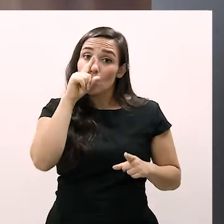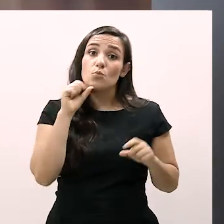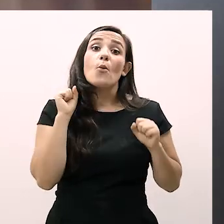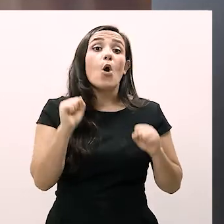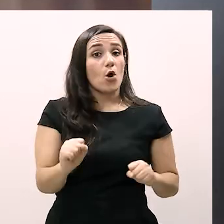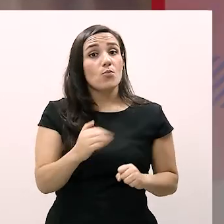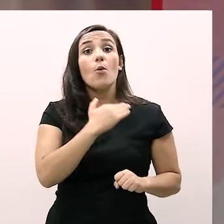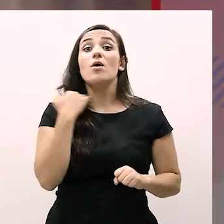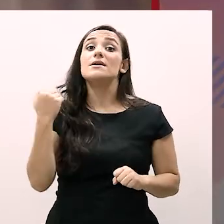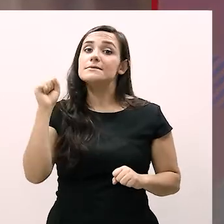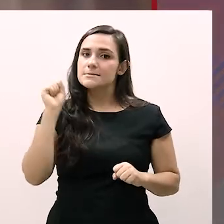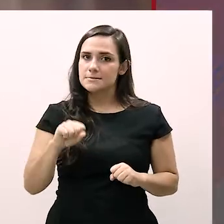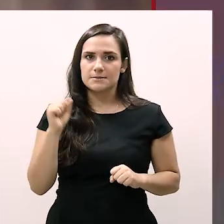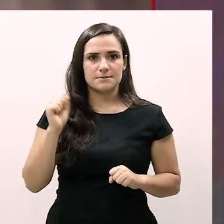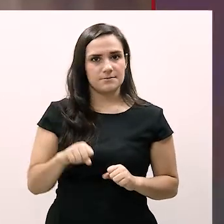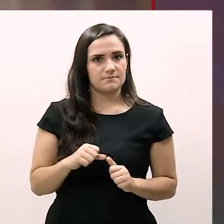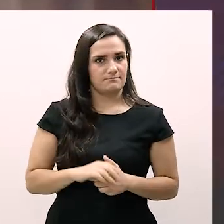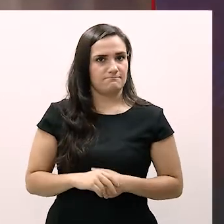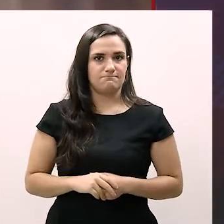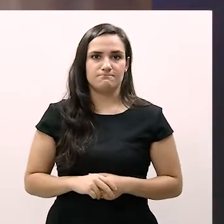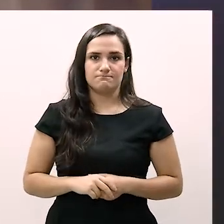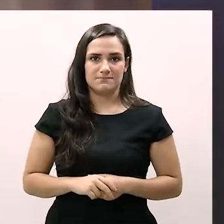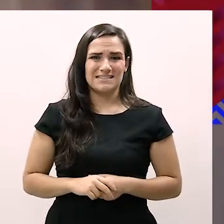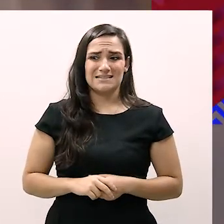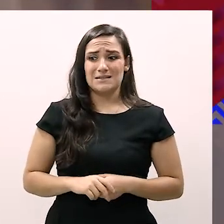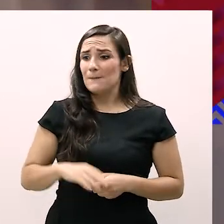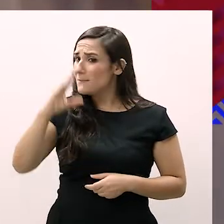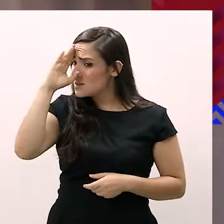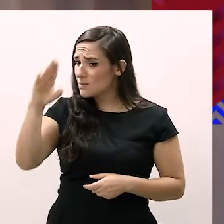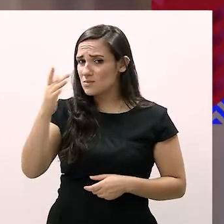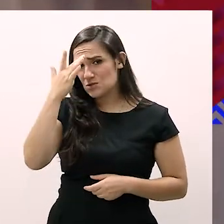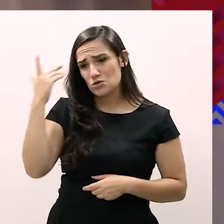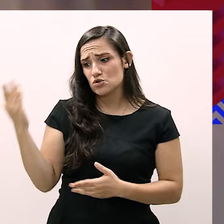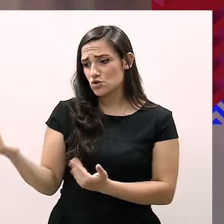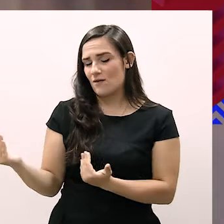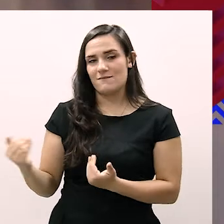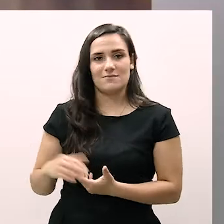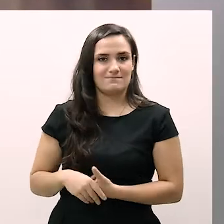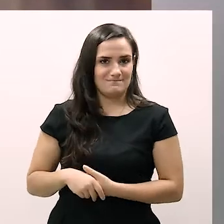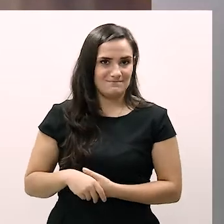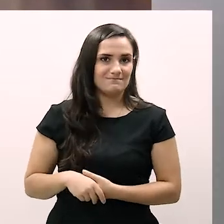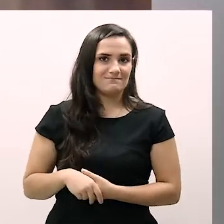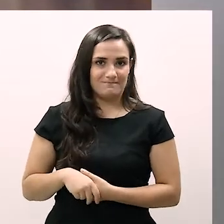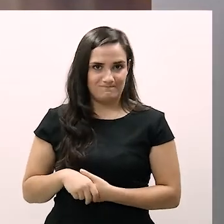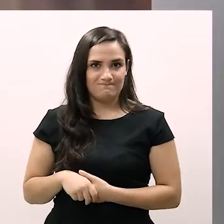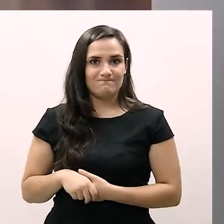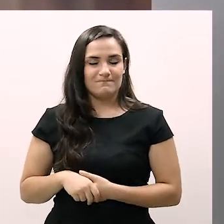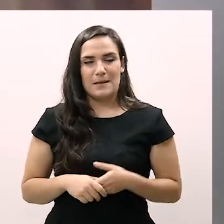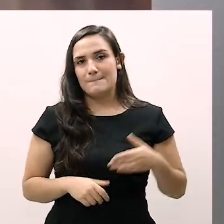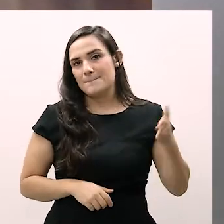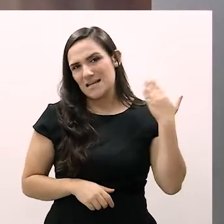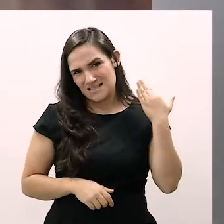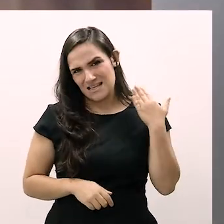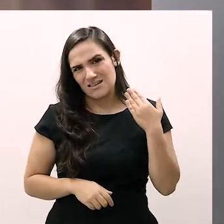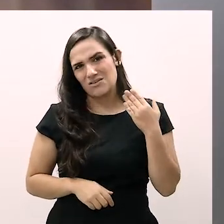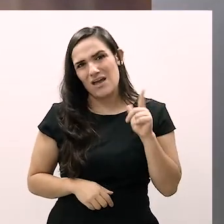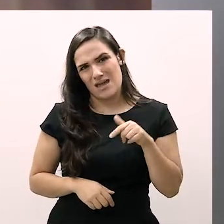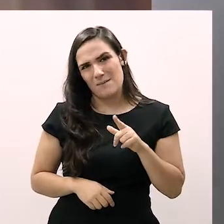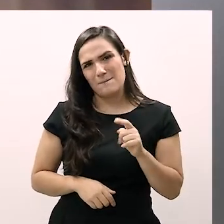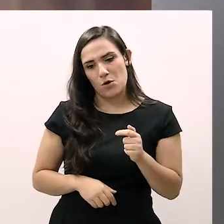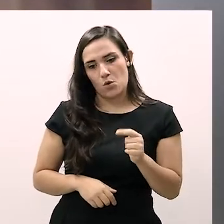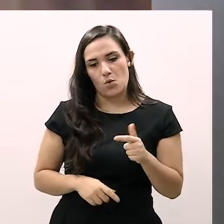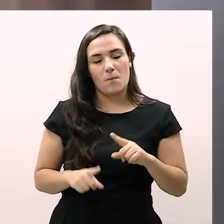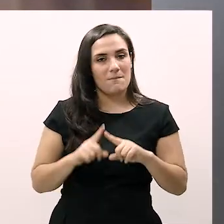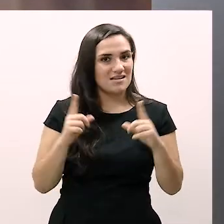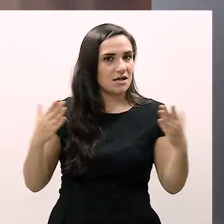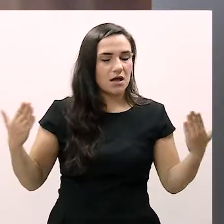óbito, principalmente em pessoas jovens. Então, isso não era tão marcante nas pessoas que